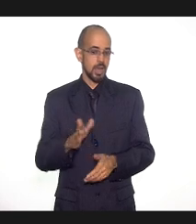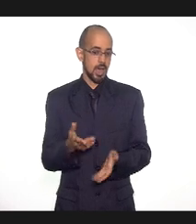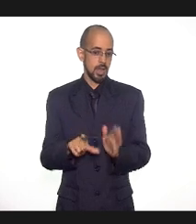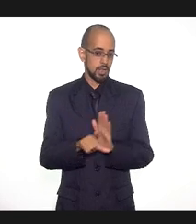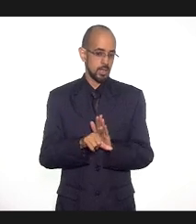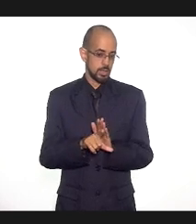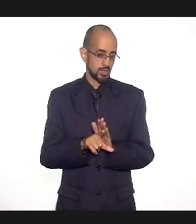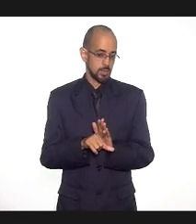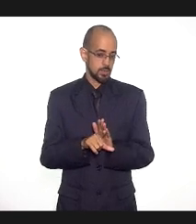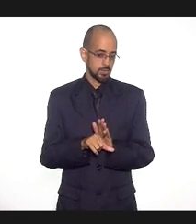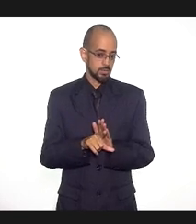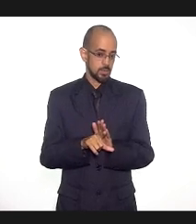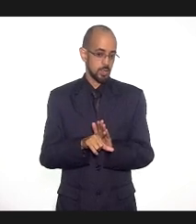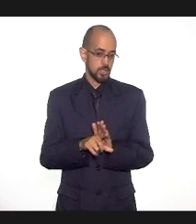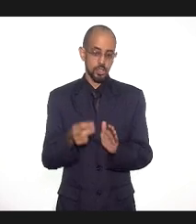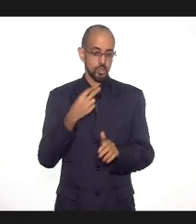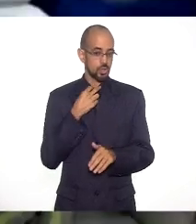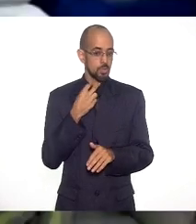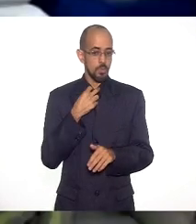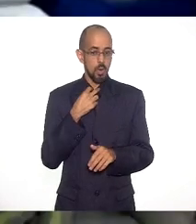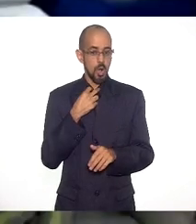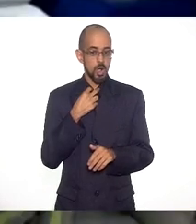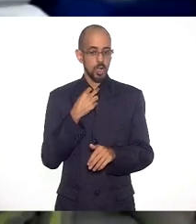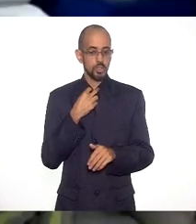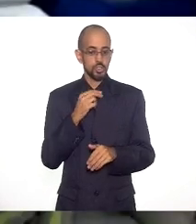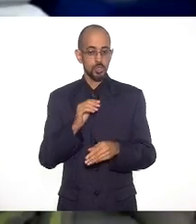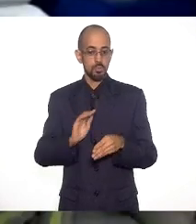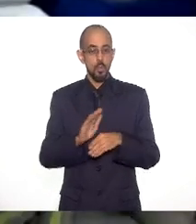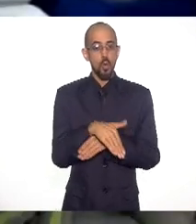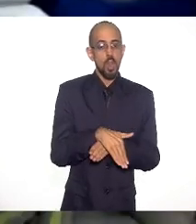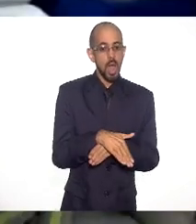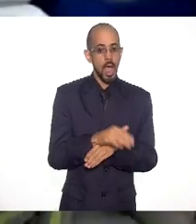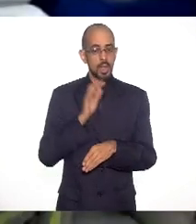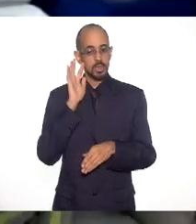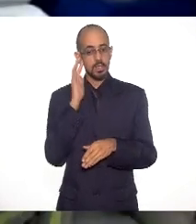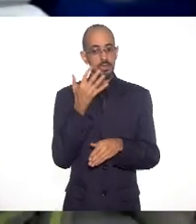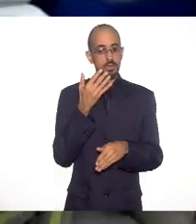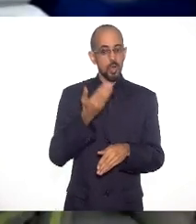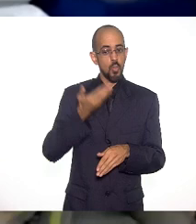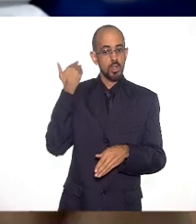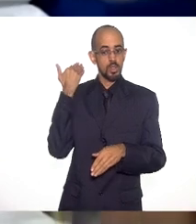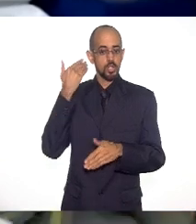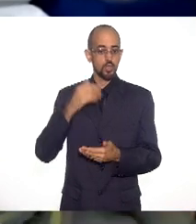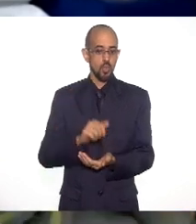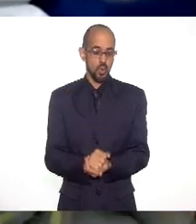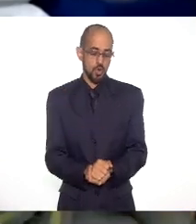pode atropelar essa decisão anterior. Então, eu acho que a gente deve, vou insistir, que acho que isso